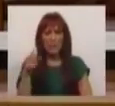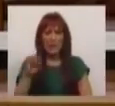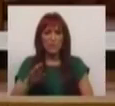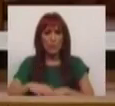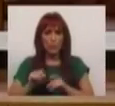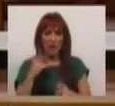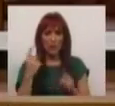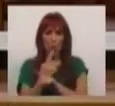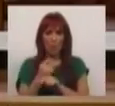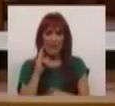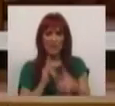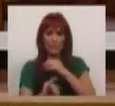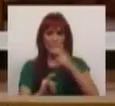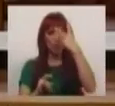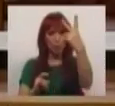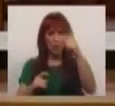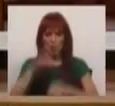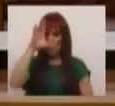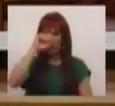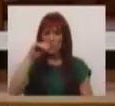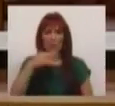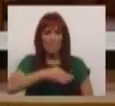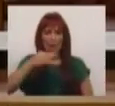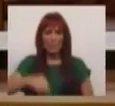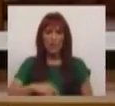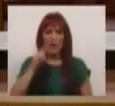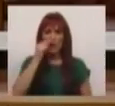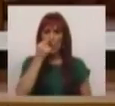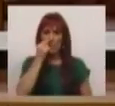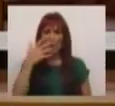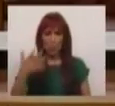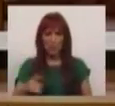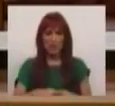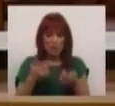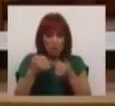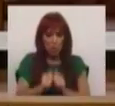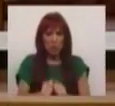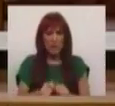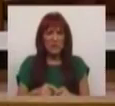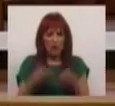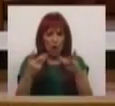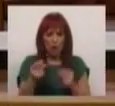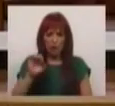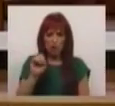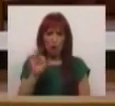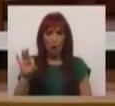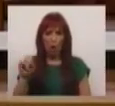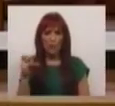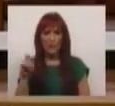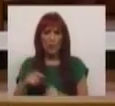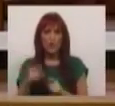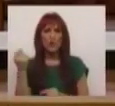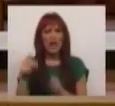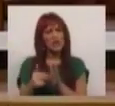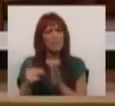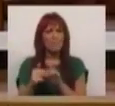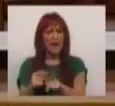2 submarinos no tempo do governo de Paulo Portas e Durão Barroso. Escondido em contas offshore, o dinheiro esperaria